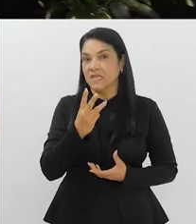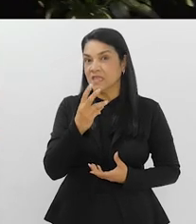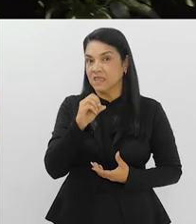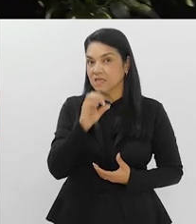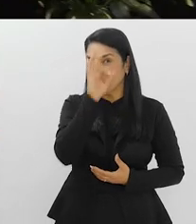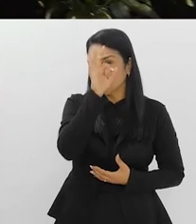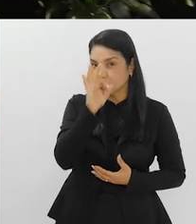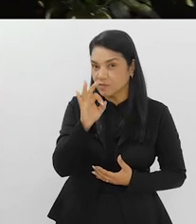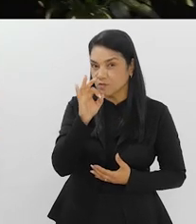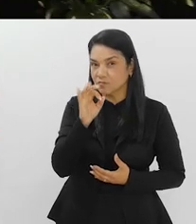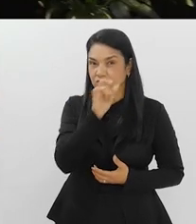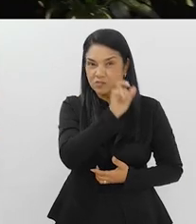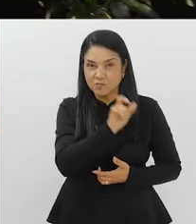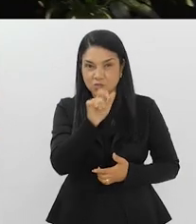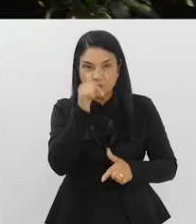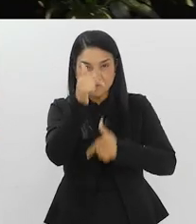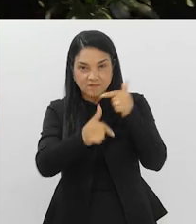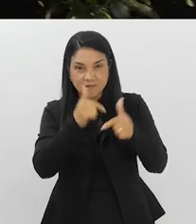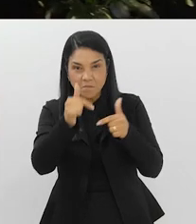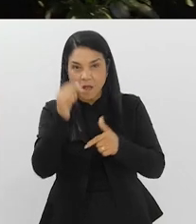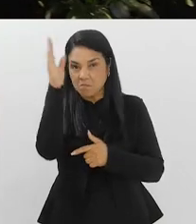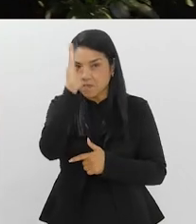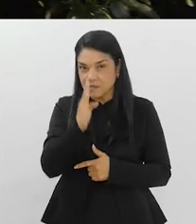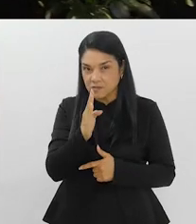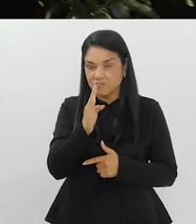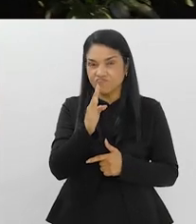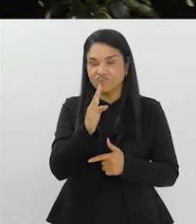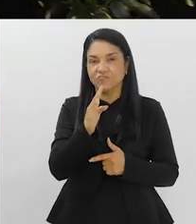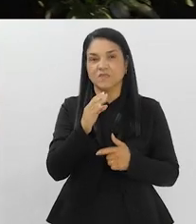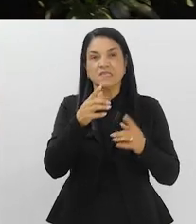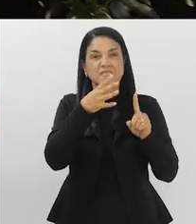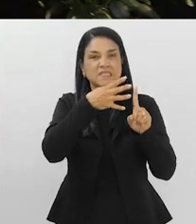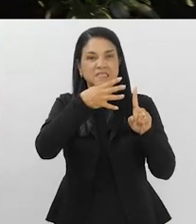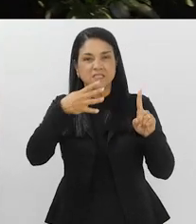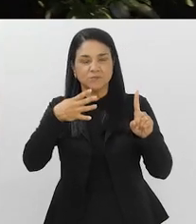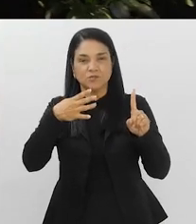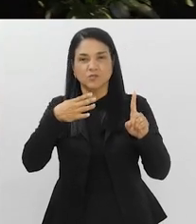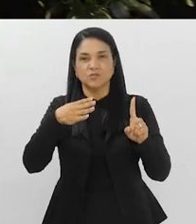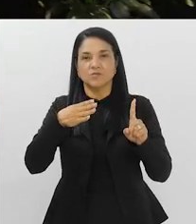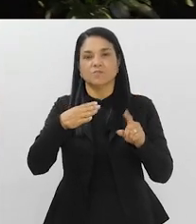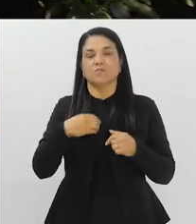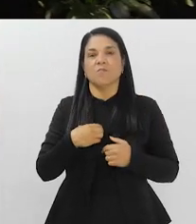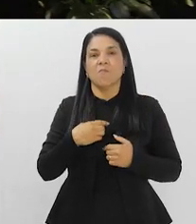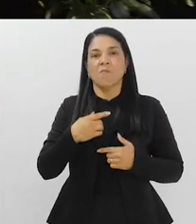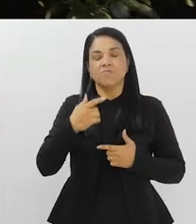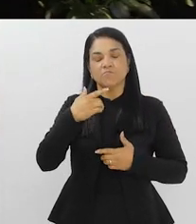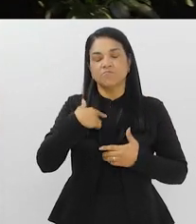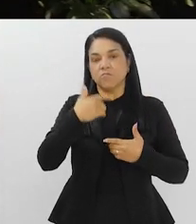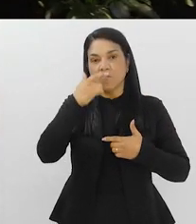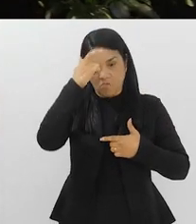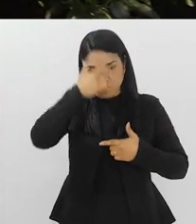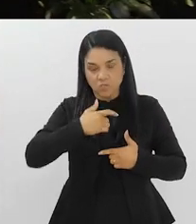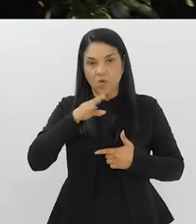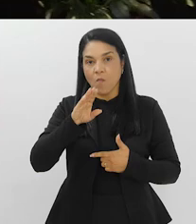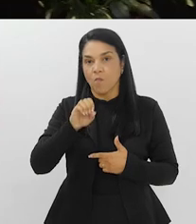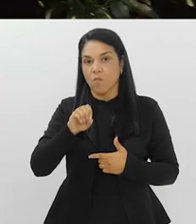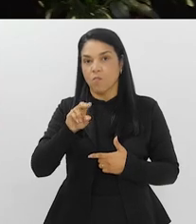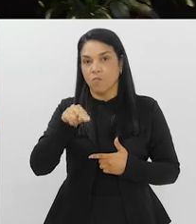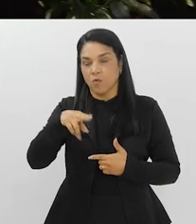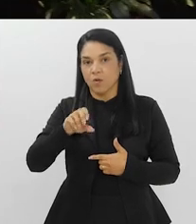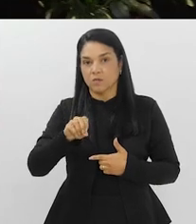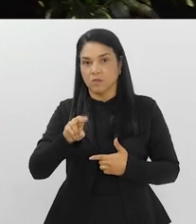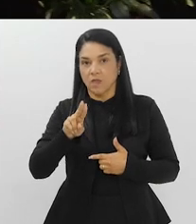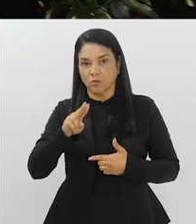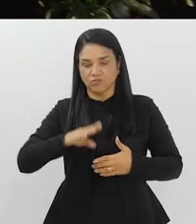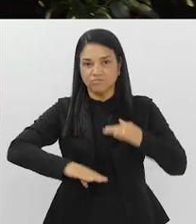Cerca de 30% dos trabalhadores brasileiros sofrem com a síndrome de burnout, o esgotamento físico e mental provocado pelo